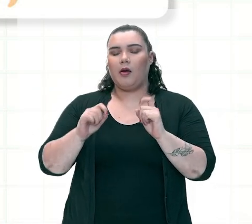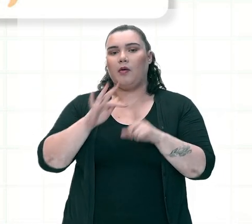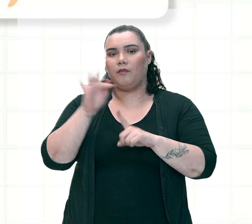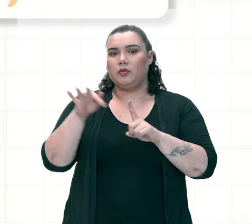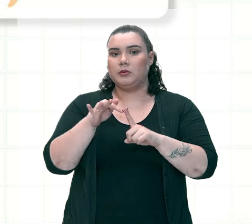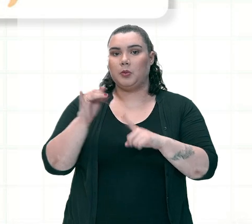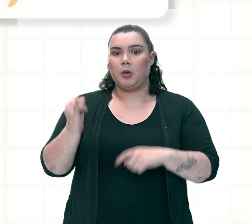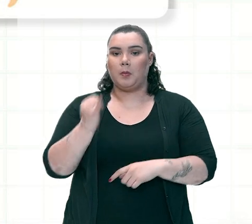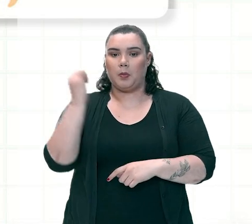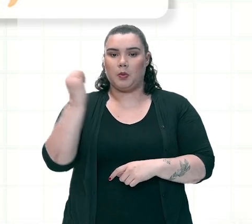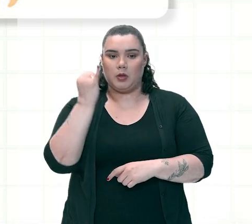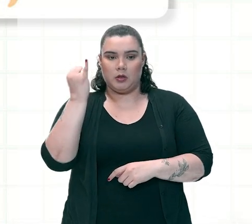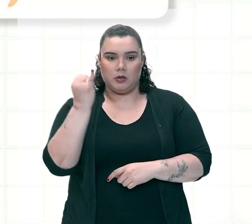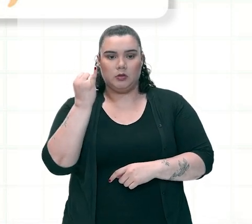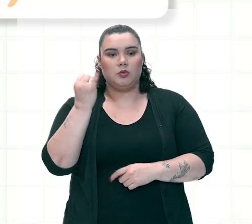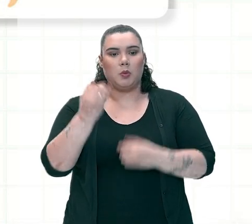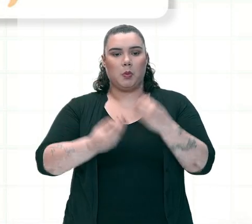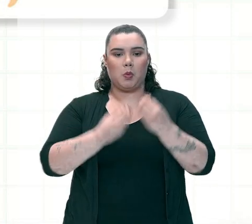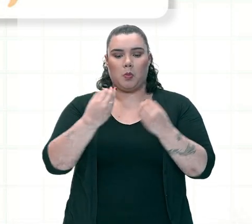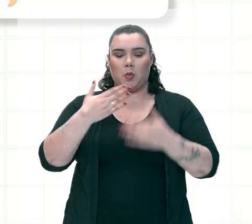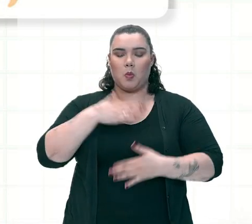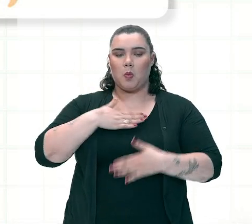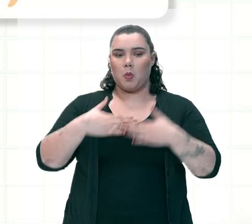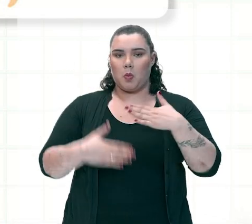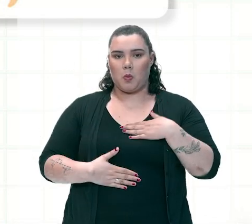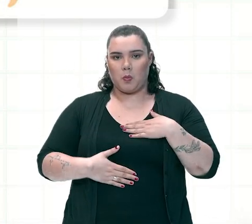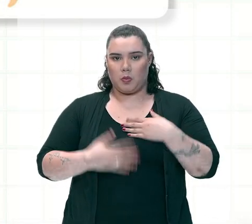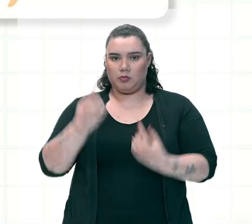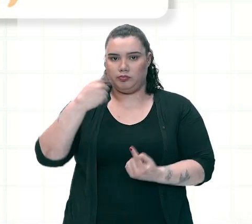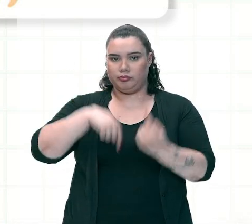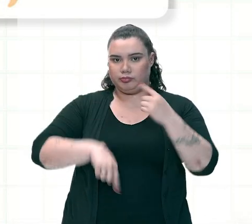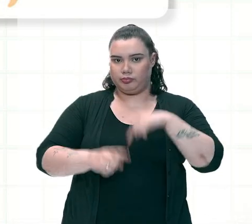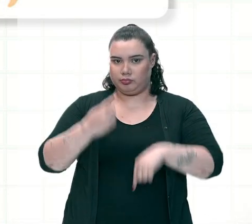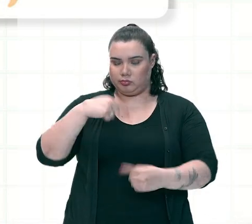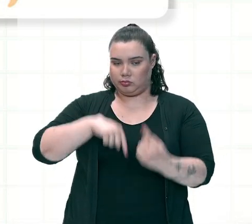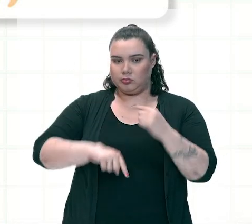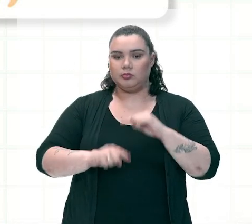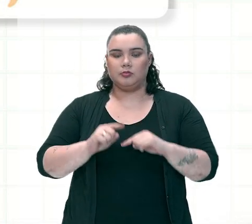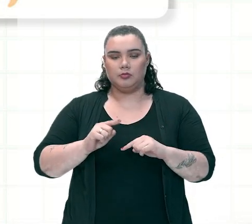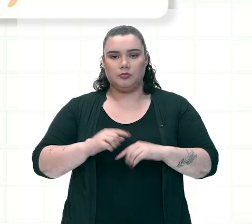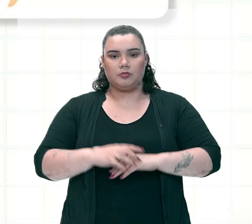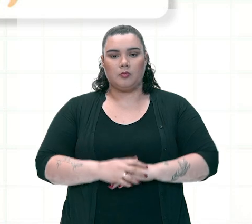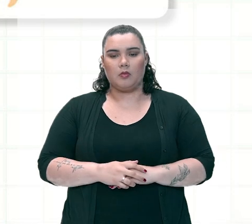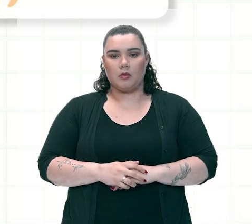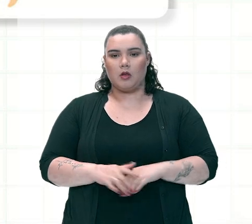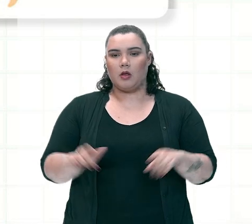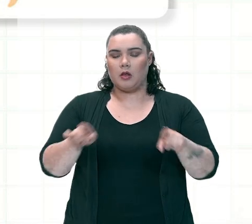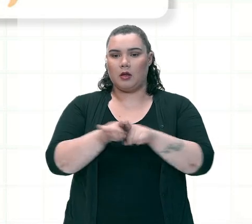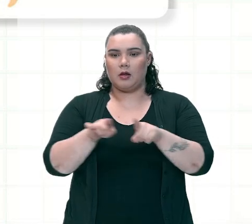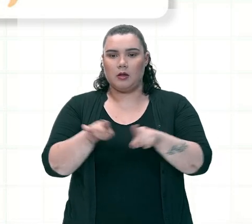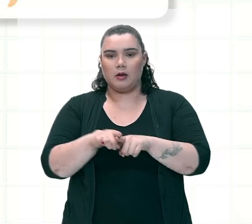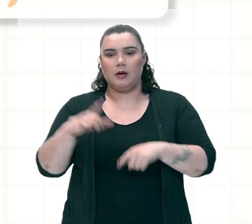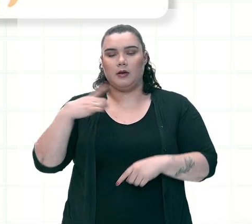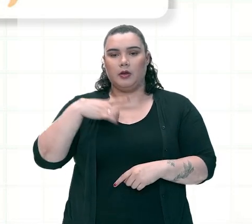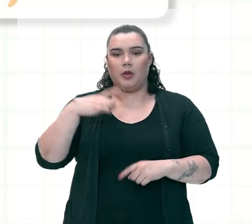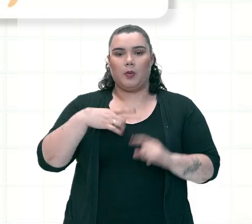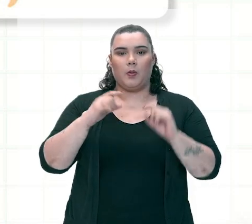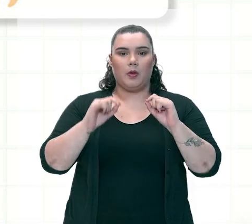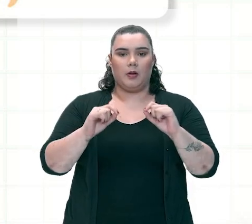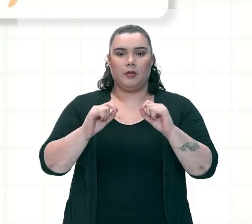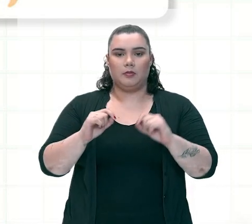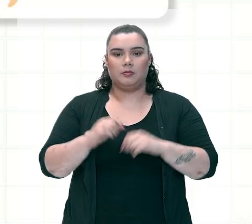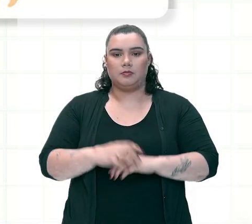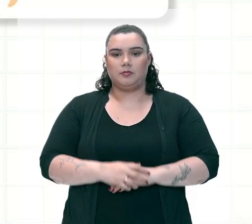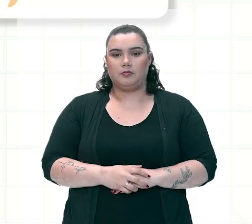papel crucial na regulação das funções fisiológicas do nosso organismo. Além desses, a gente vai ter aí ao longo do nosso